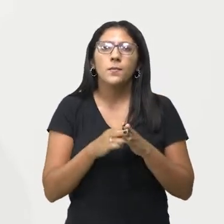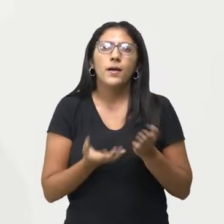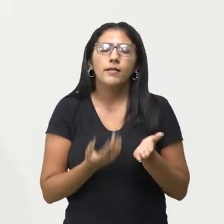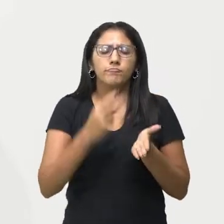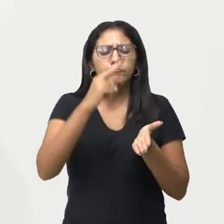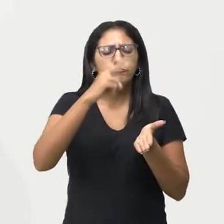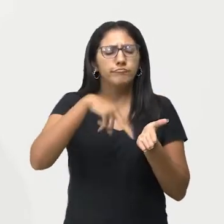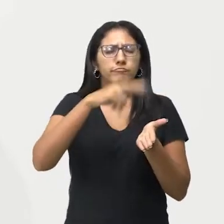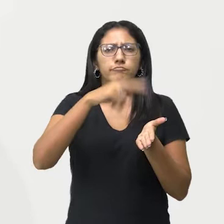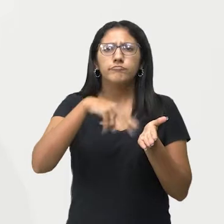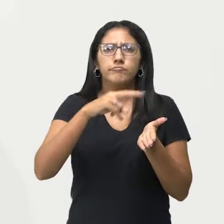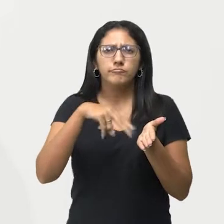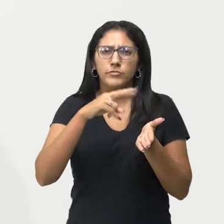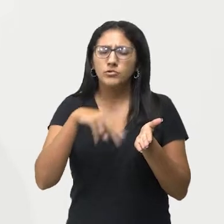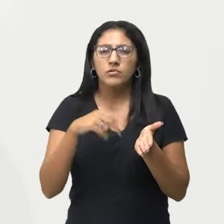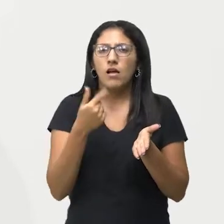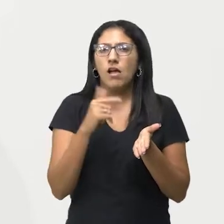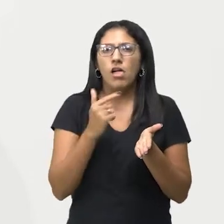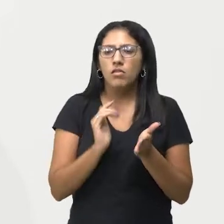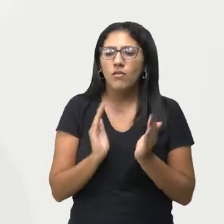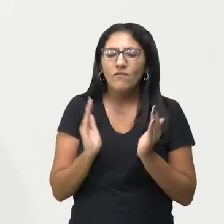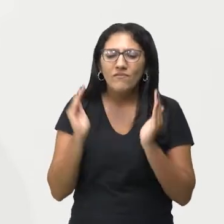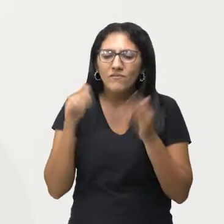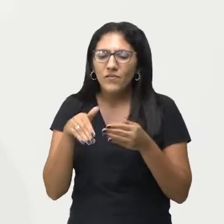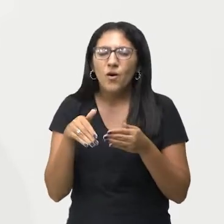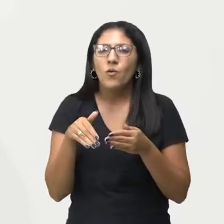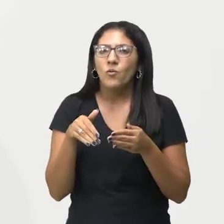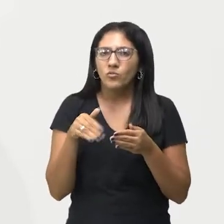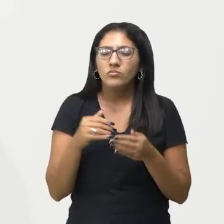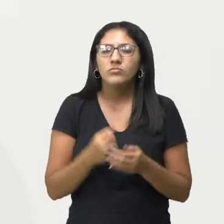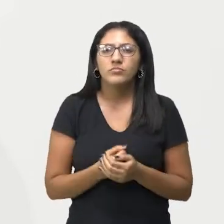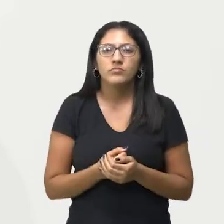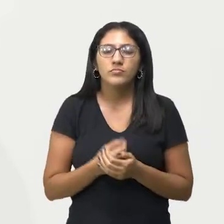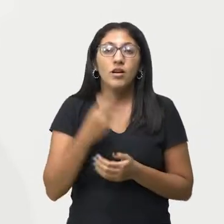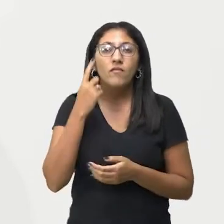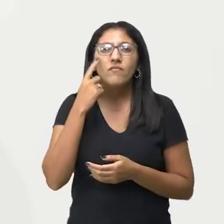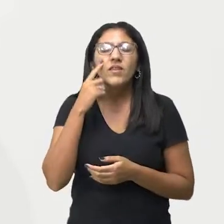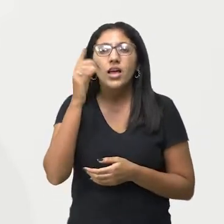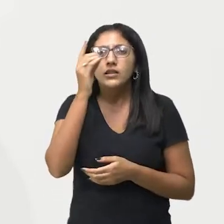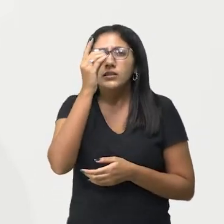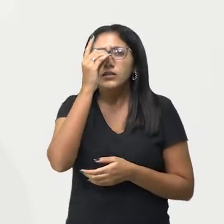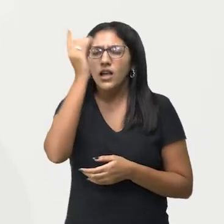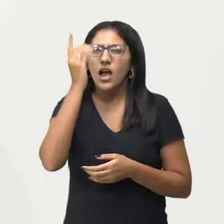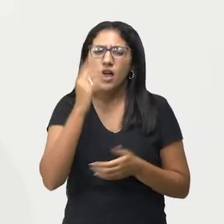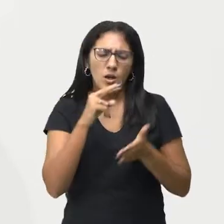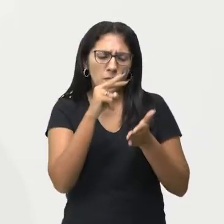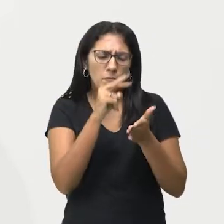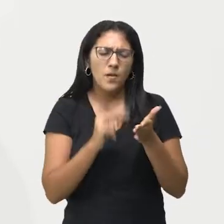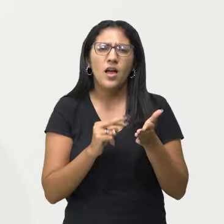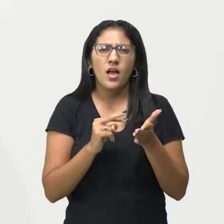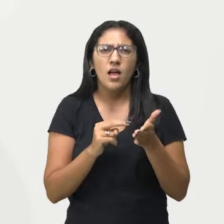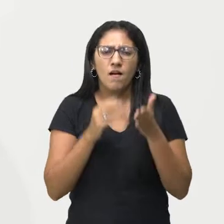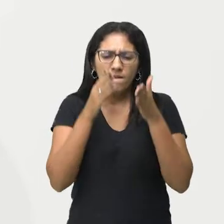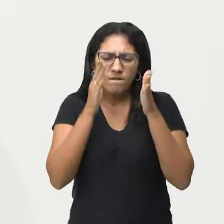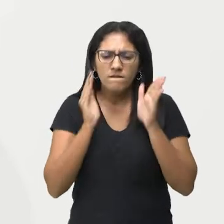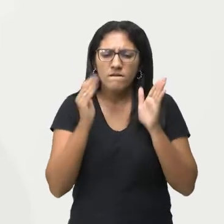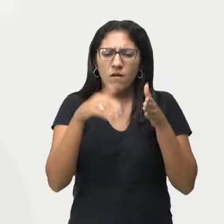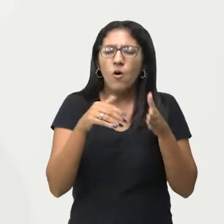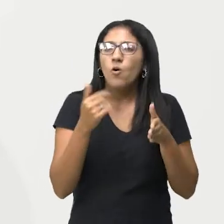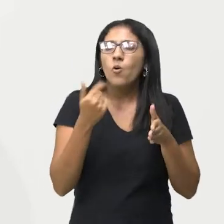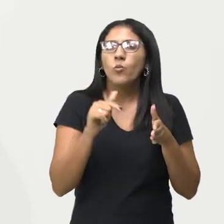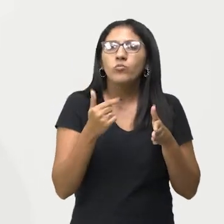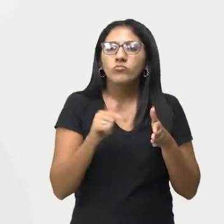não linear, certo? Então, observem que essa ideia do não linear é porque o hipertexto permite que